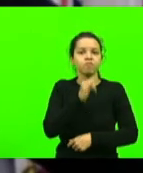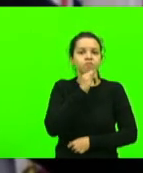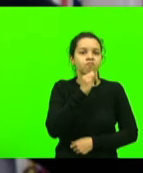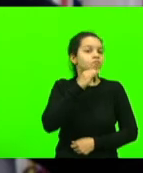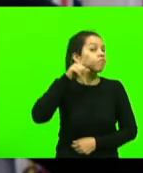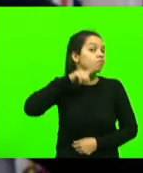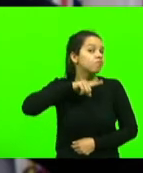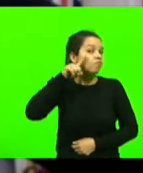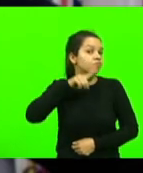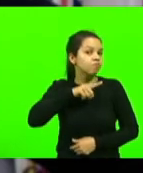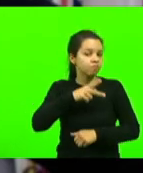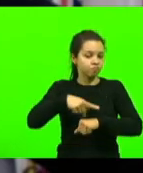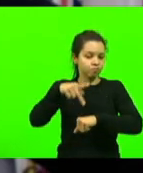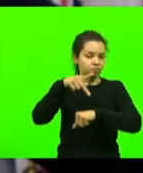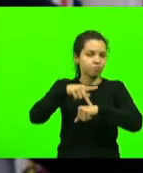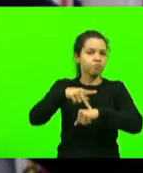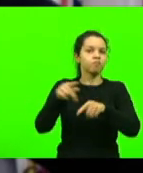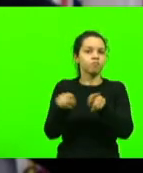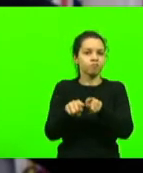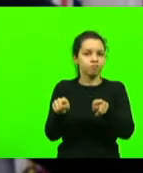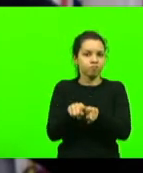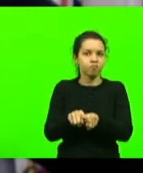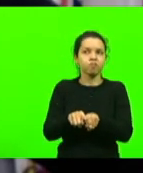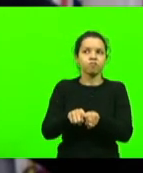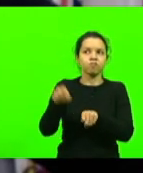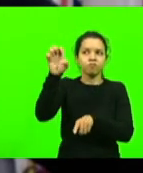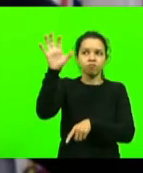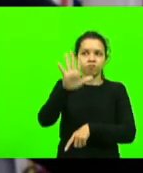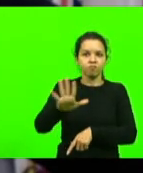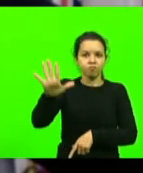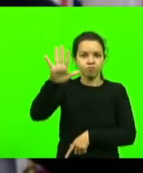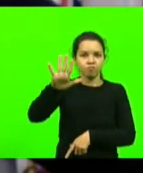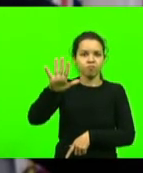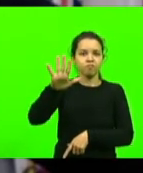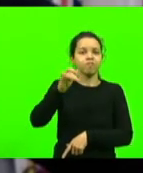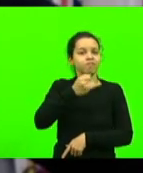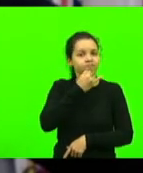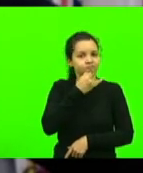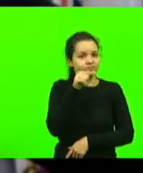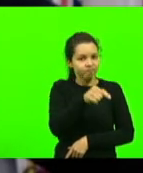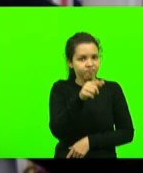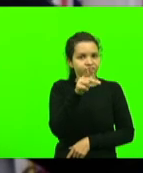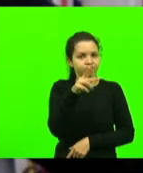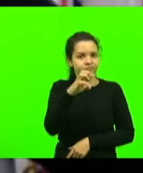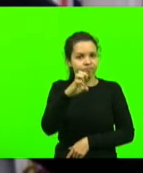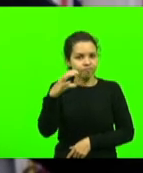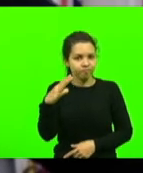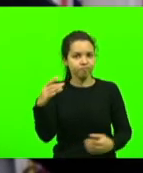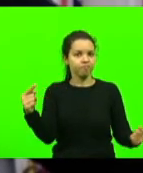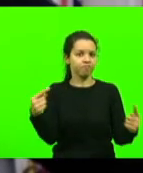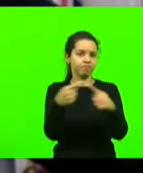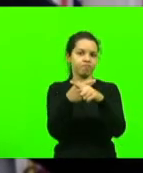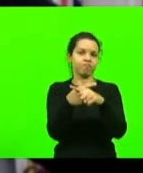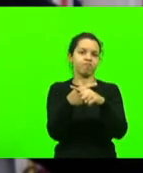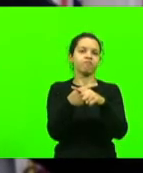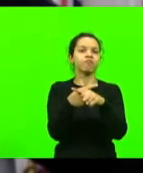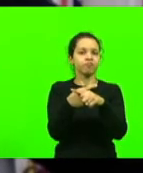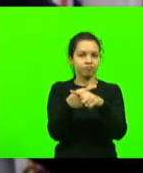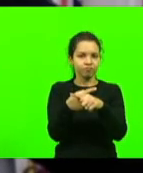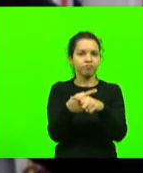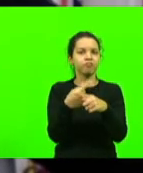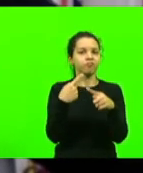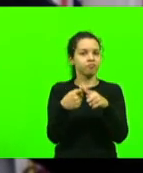e dos países europeus infelizmente a pé que caminha em sentido oposto ao desconhecer